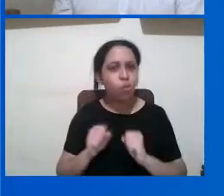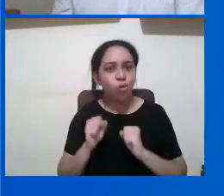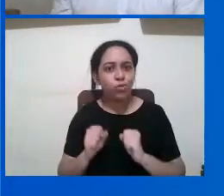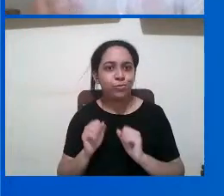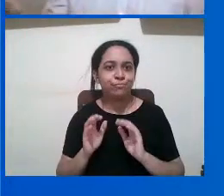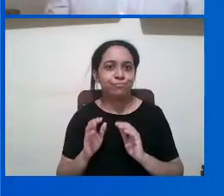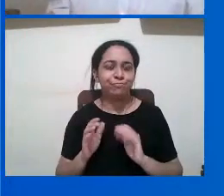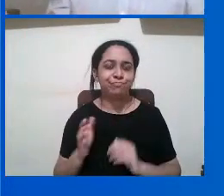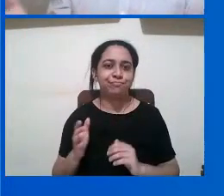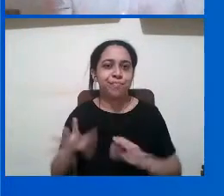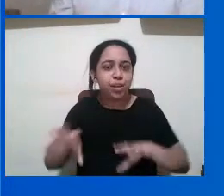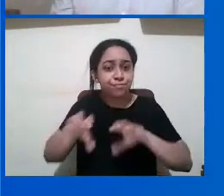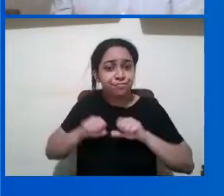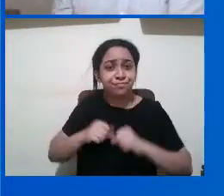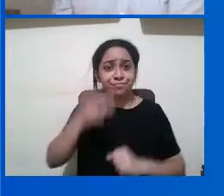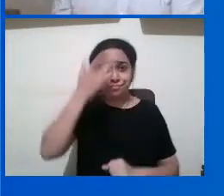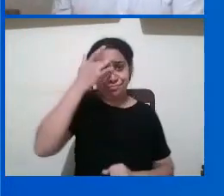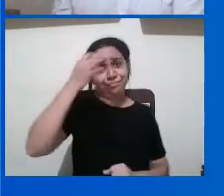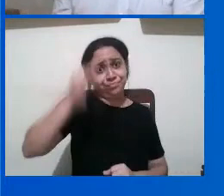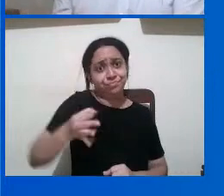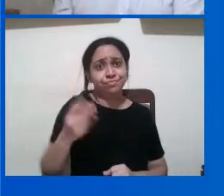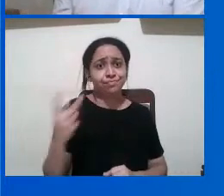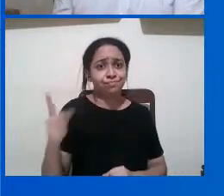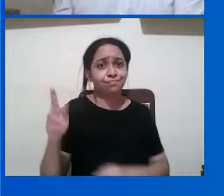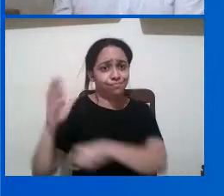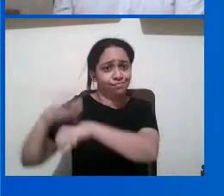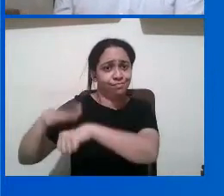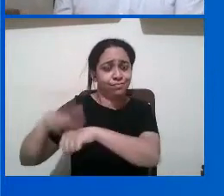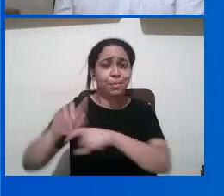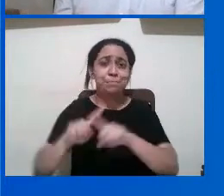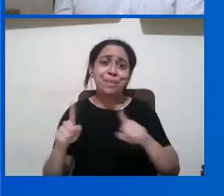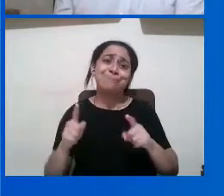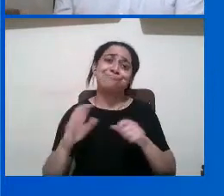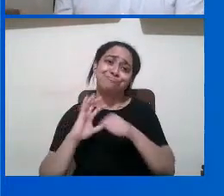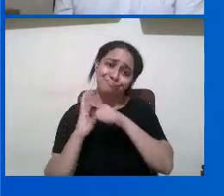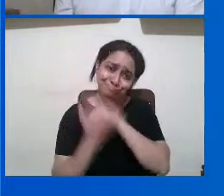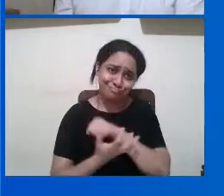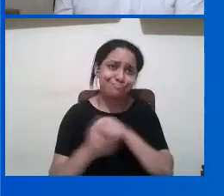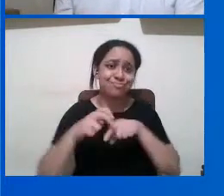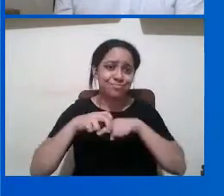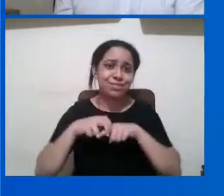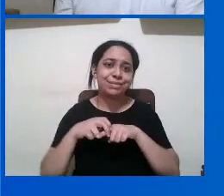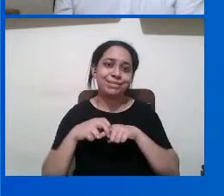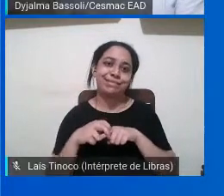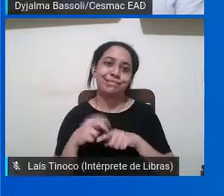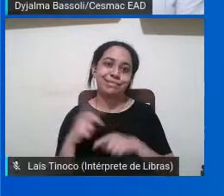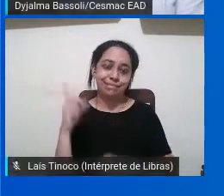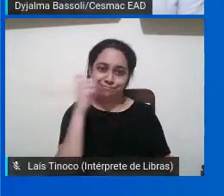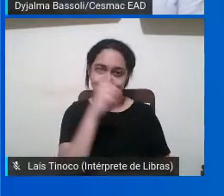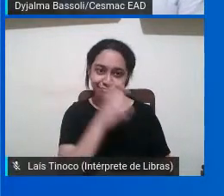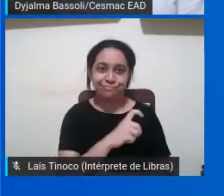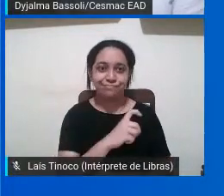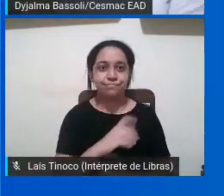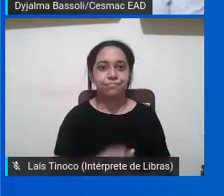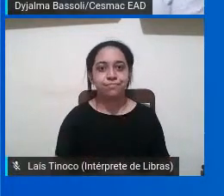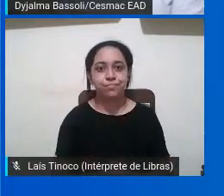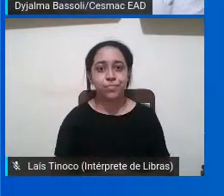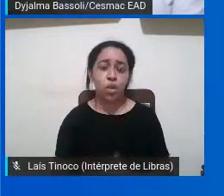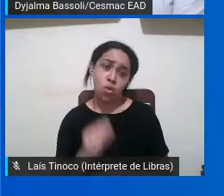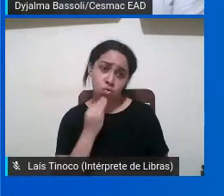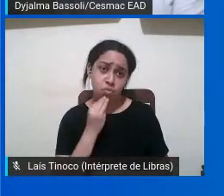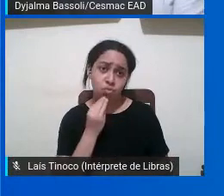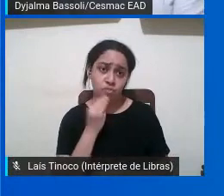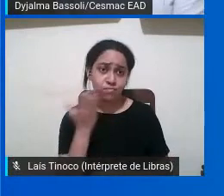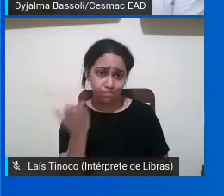competência e hoje na pandemia está impossibilitado o próximo e Óbvio nós temos